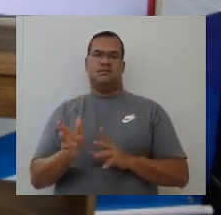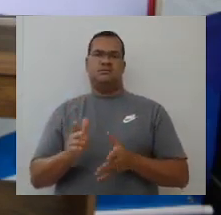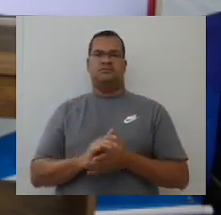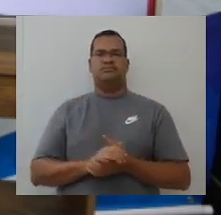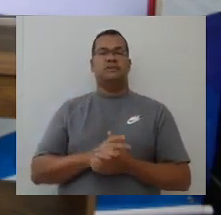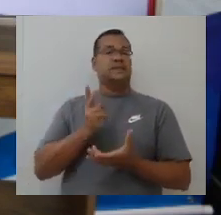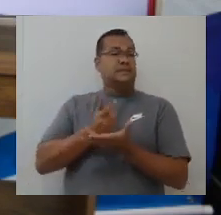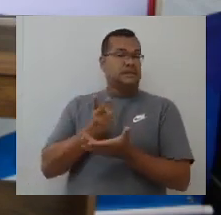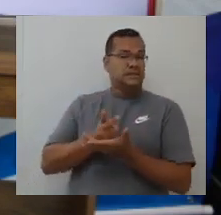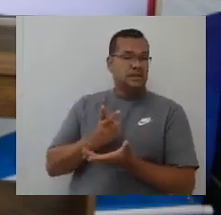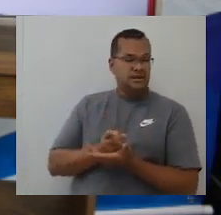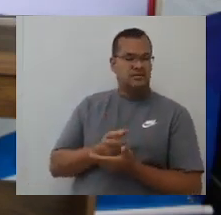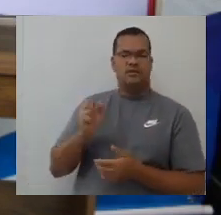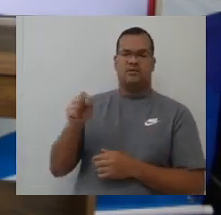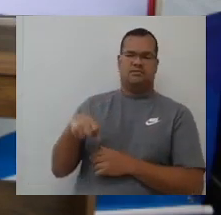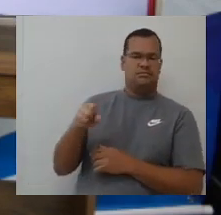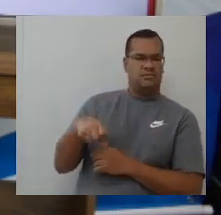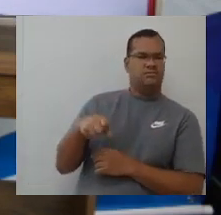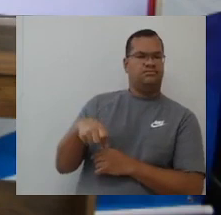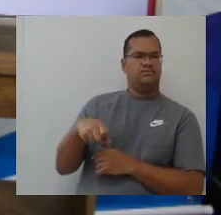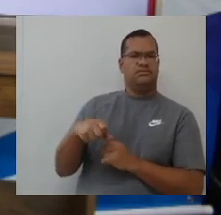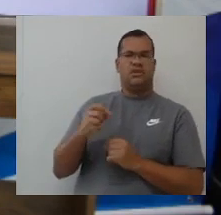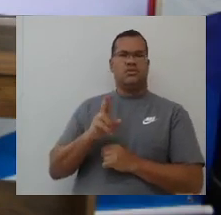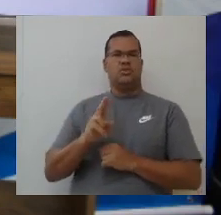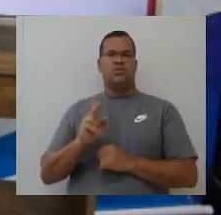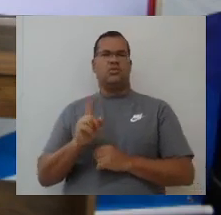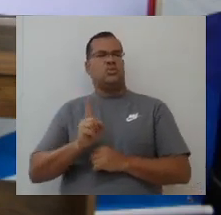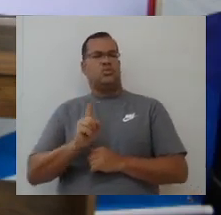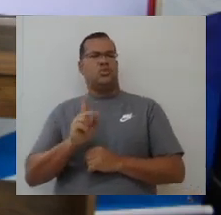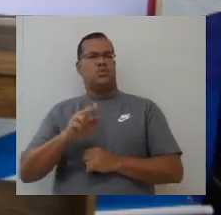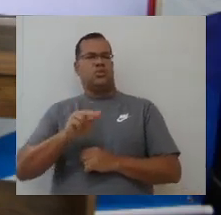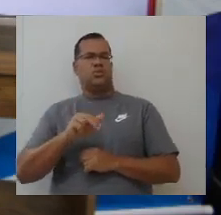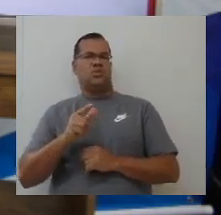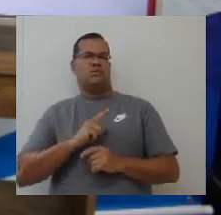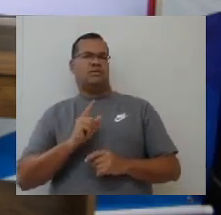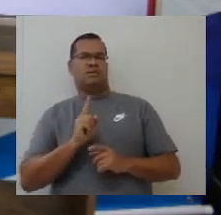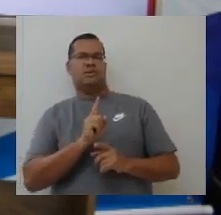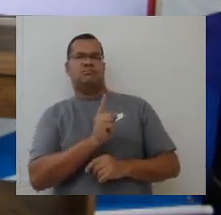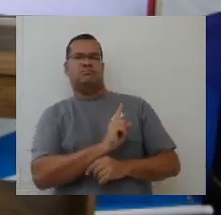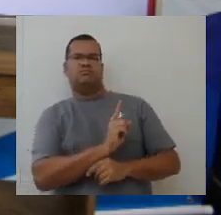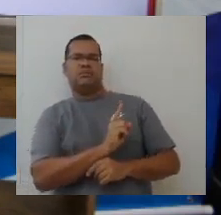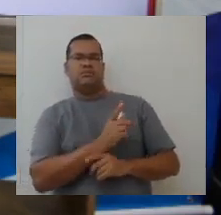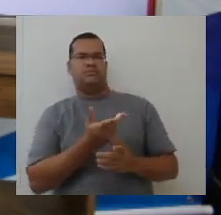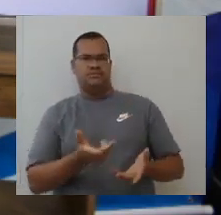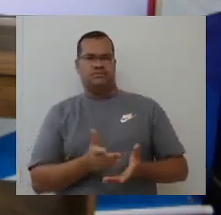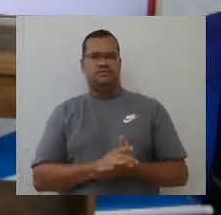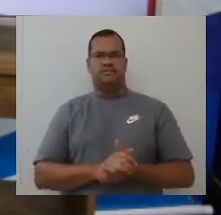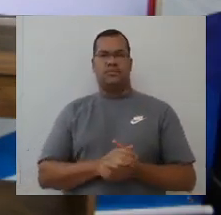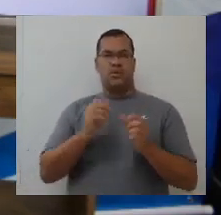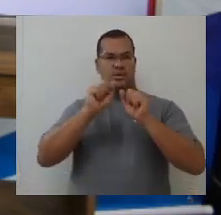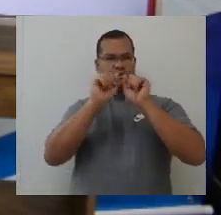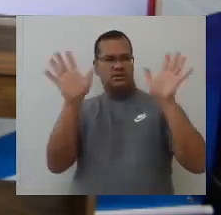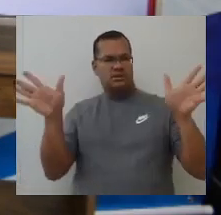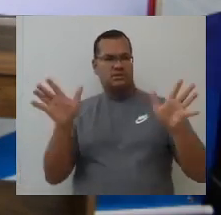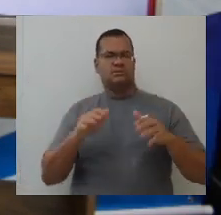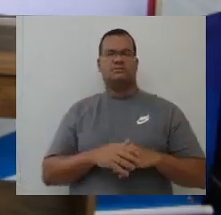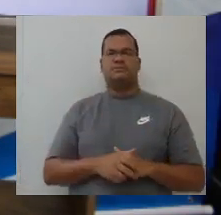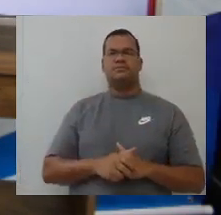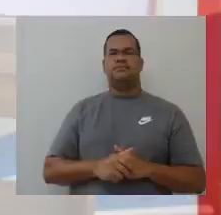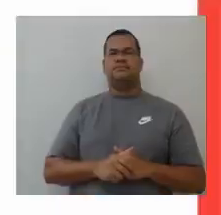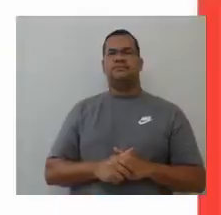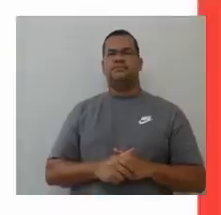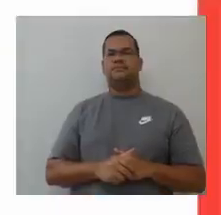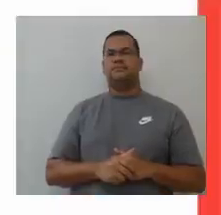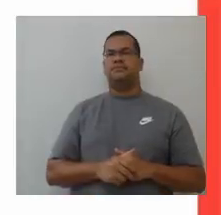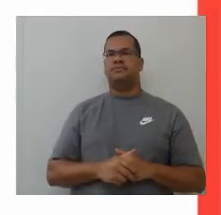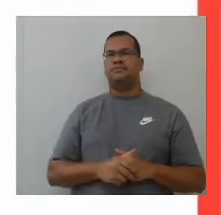imperativo utilizando o modo negativo. Não tem. Tá? Então vamos ver um exemplo aqui para isso ficar mais claro. Observe, ó. Shut